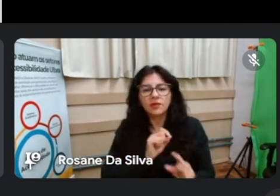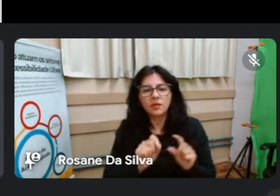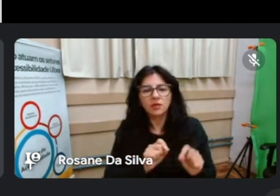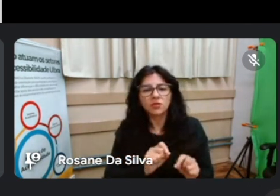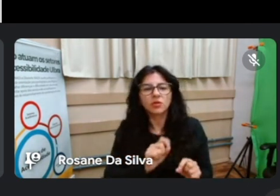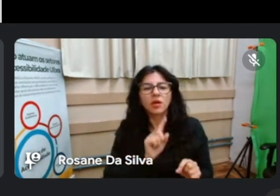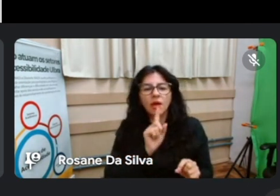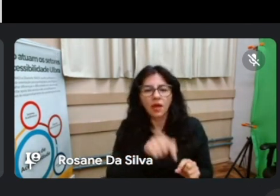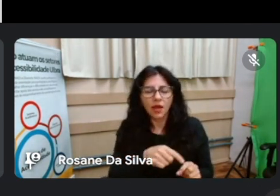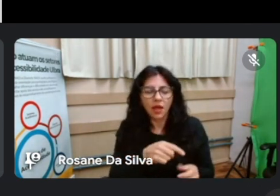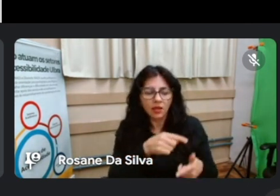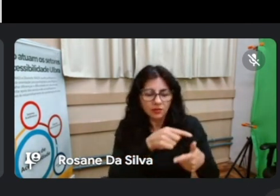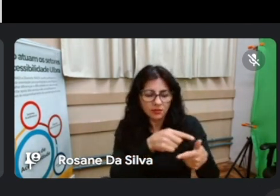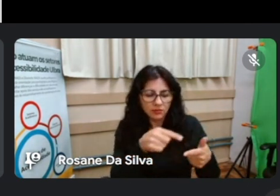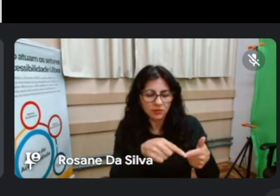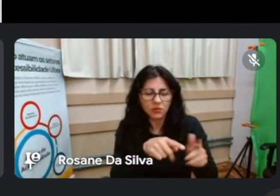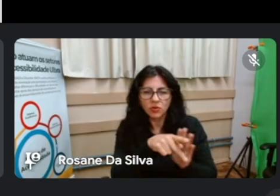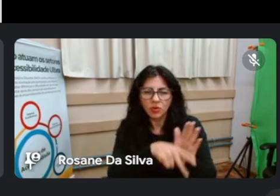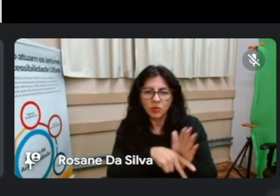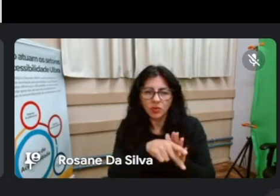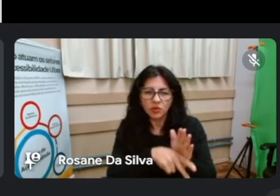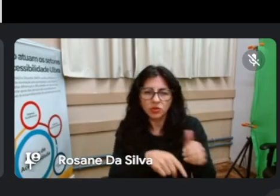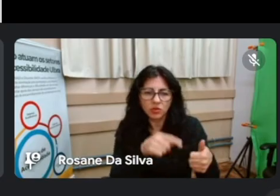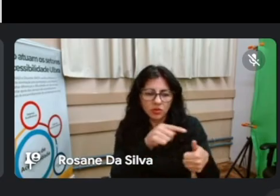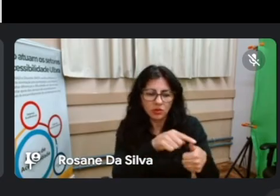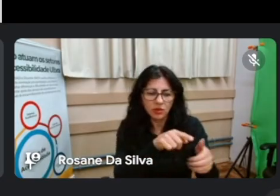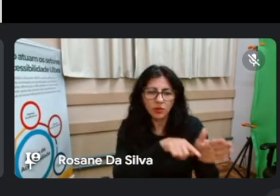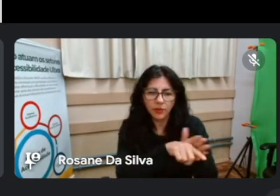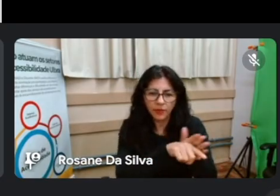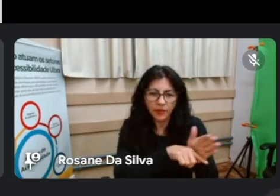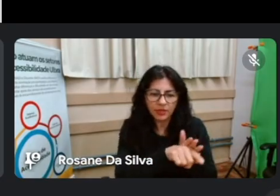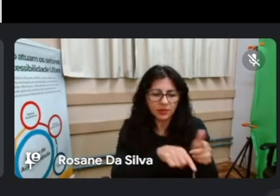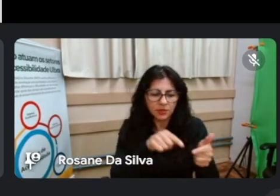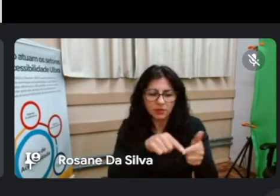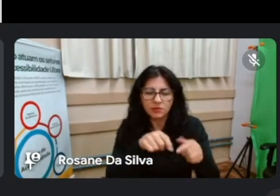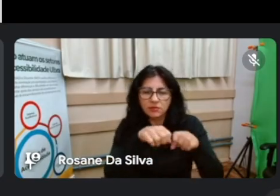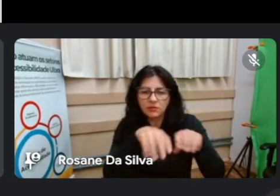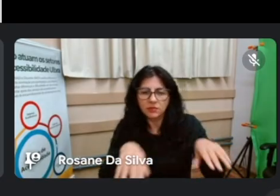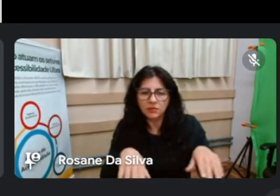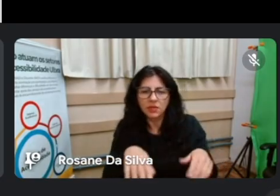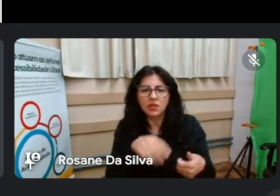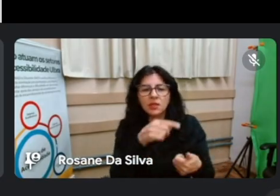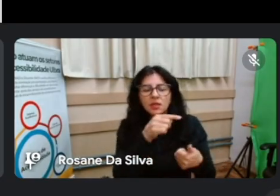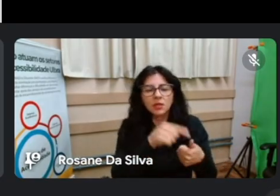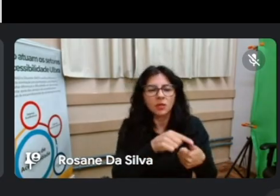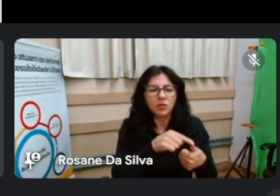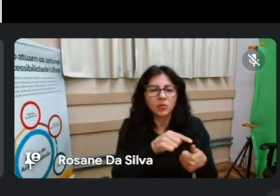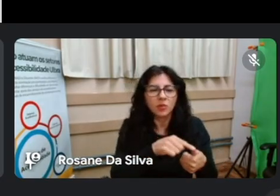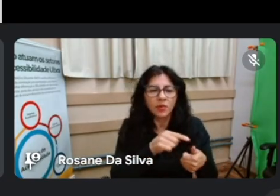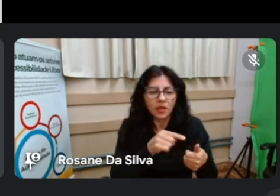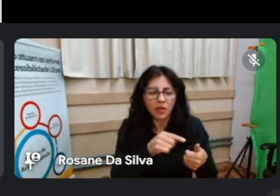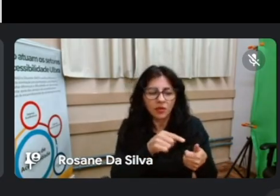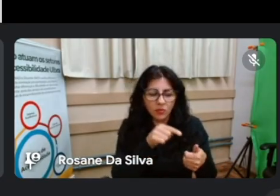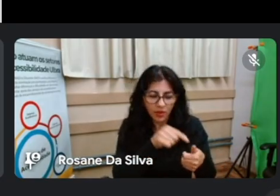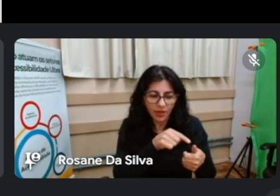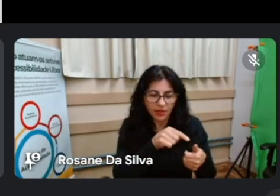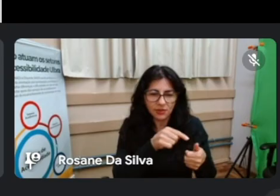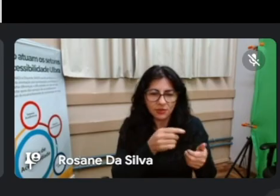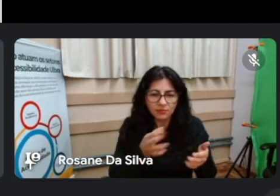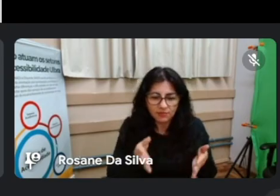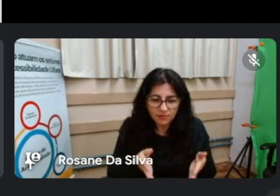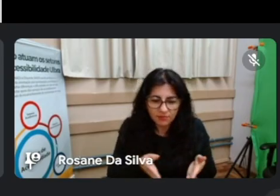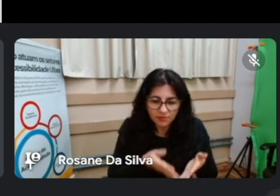de dois projetos como eu falei um projeto de pesquisa e um projeto de extensão que surgiu primeiro e que impulsionou digamos assim o projeto